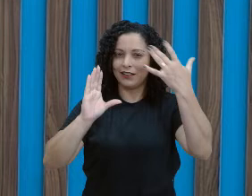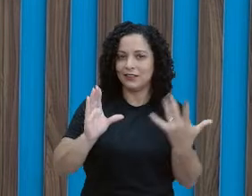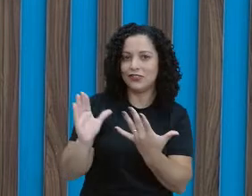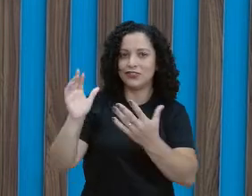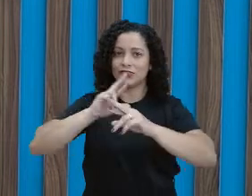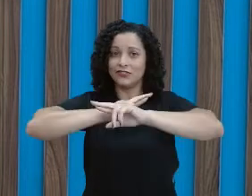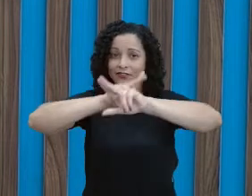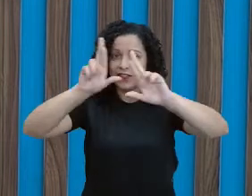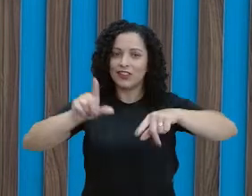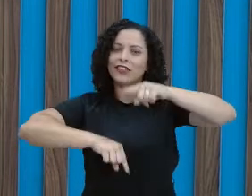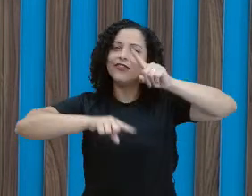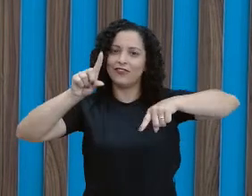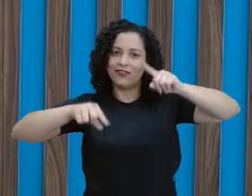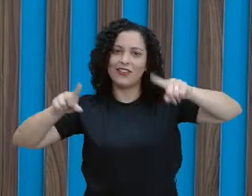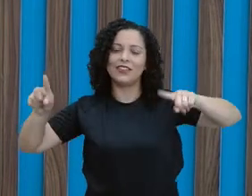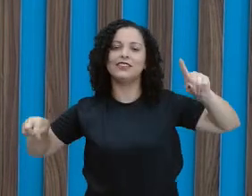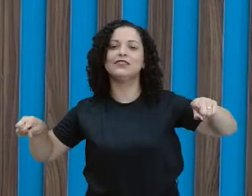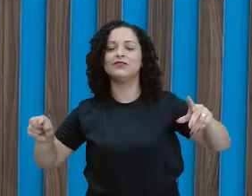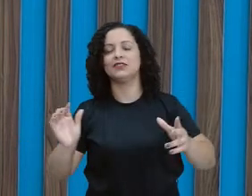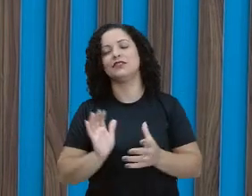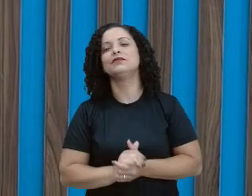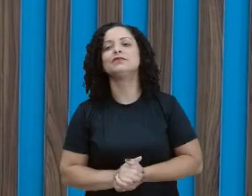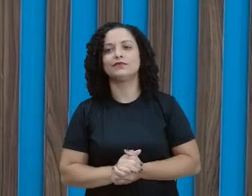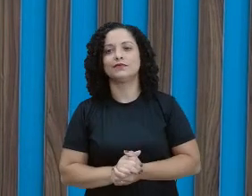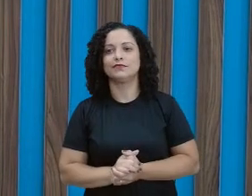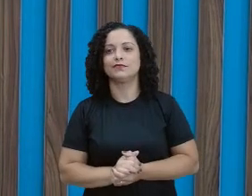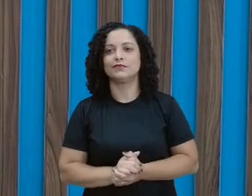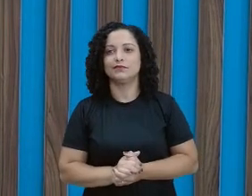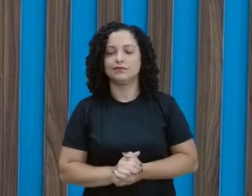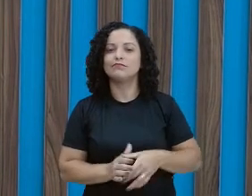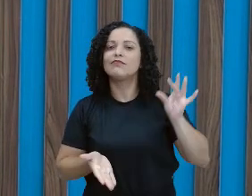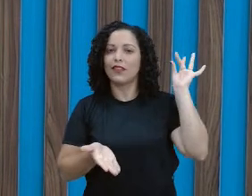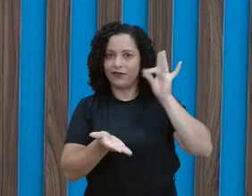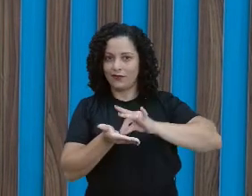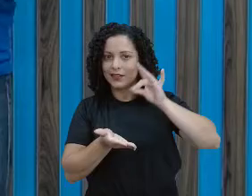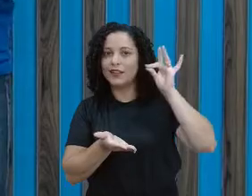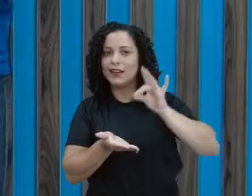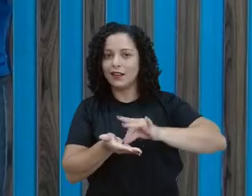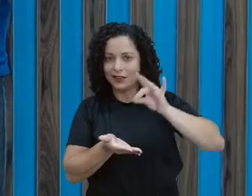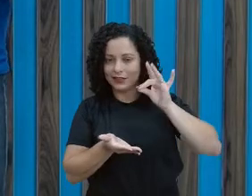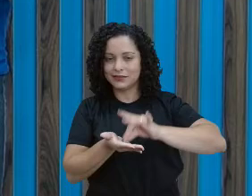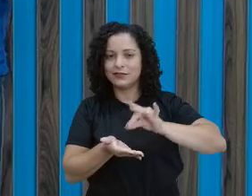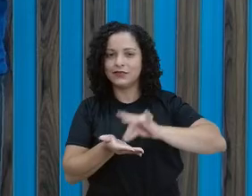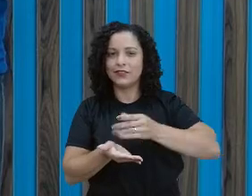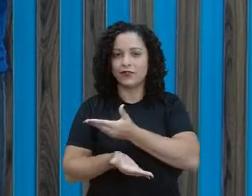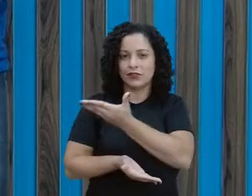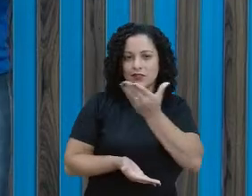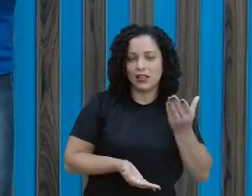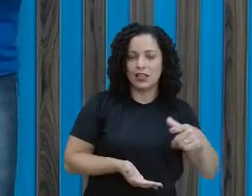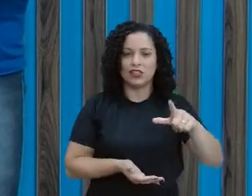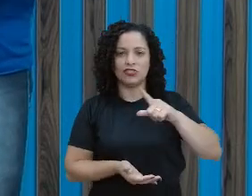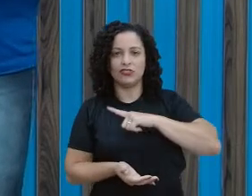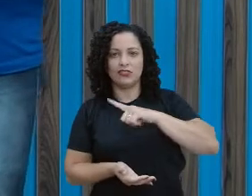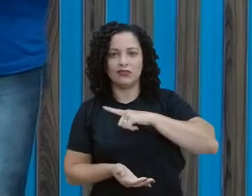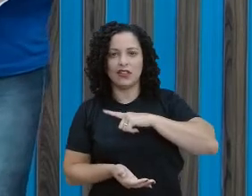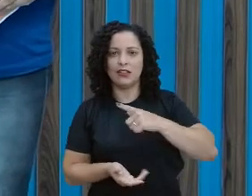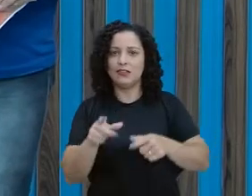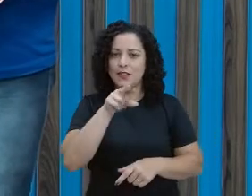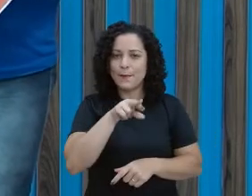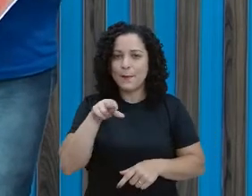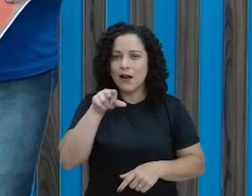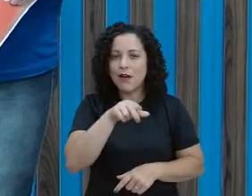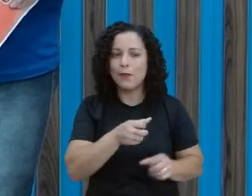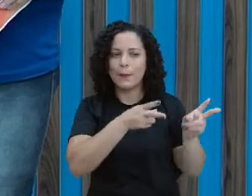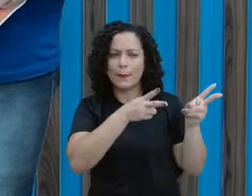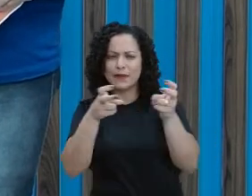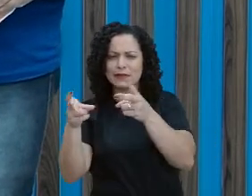características são variáveis. Ok, professor, isso mesmo. A questão aí, né, que eu acho que vocês que têm mais de um irmão percebem